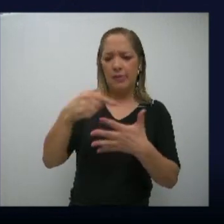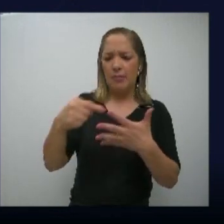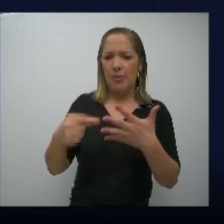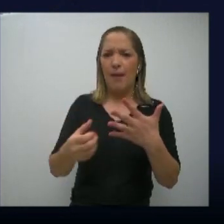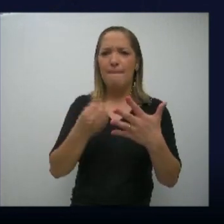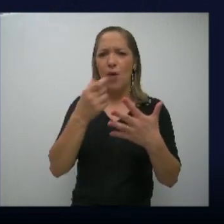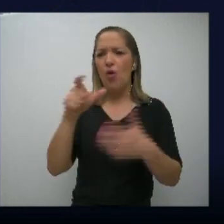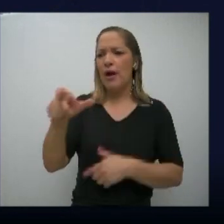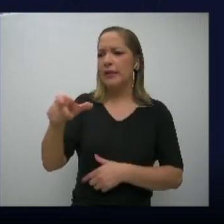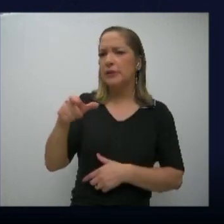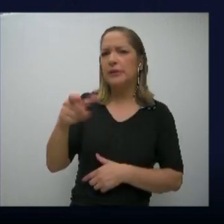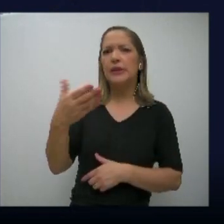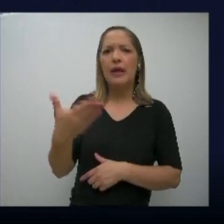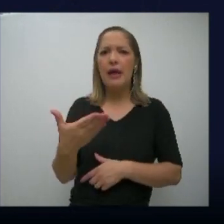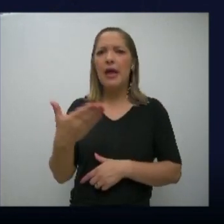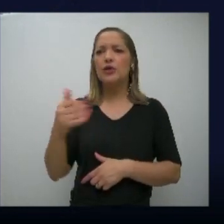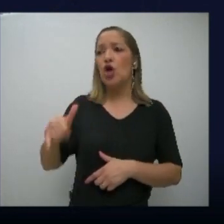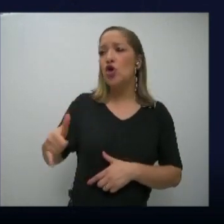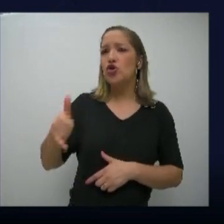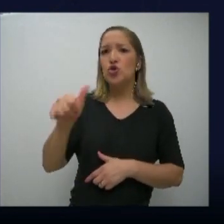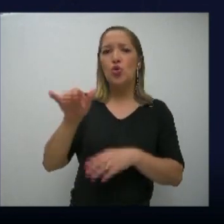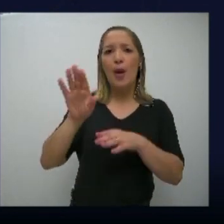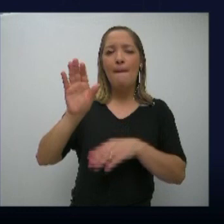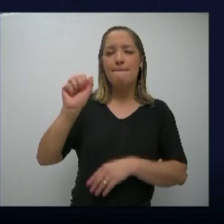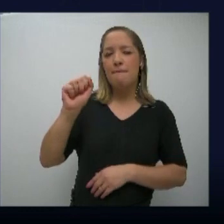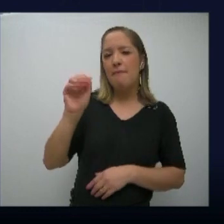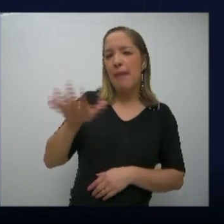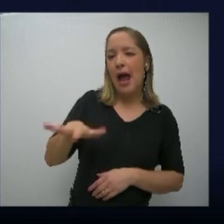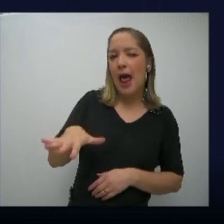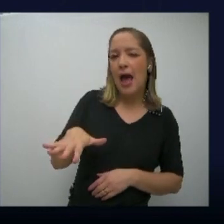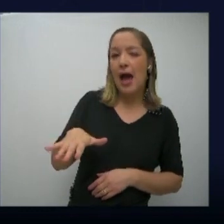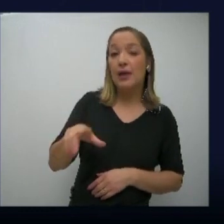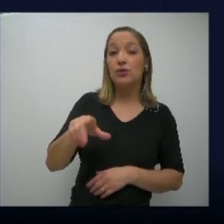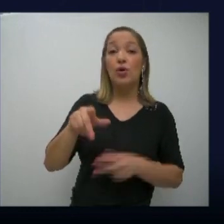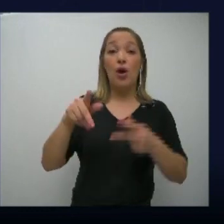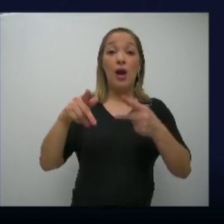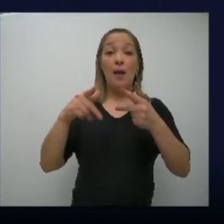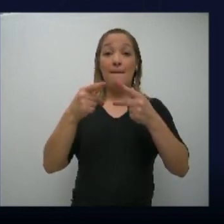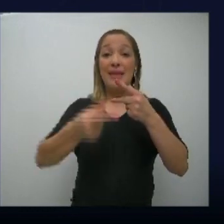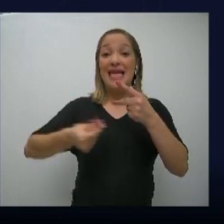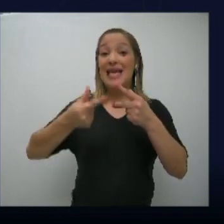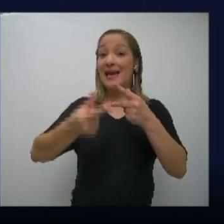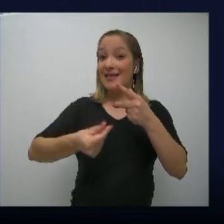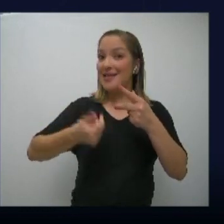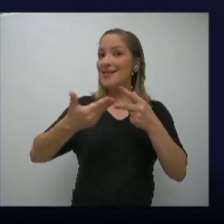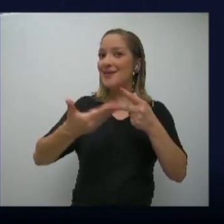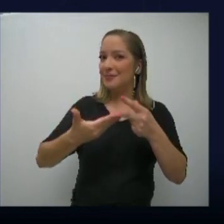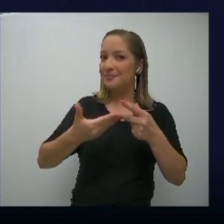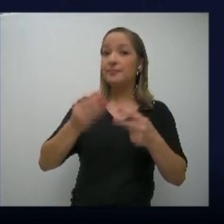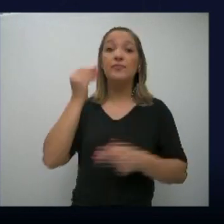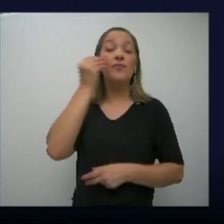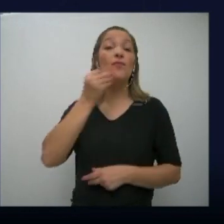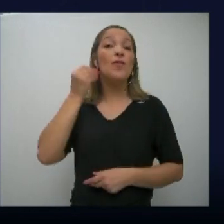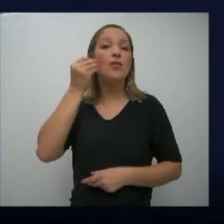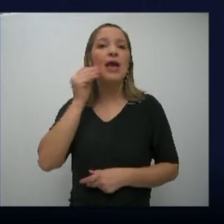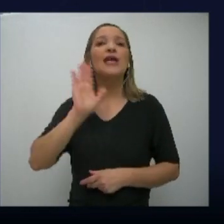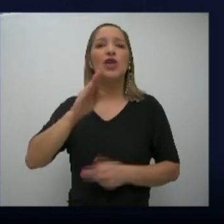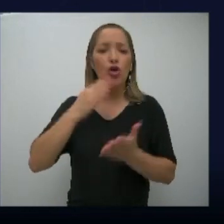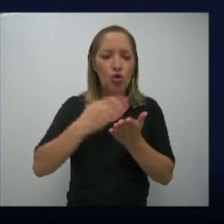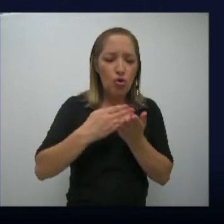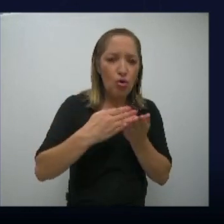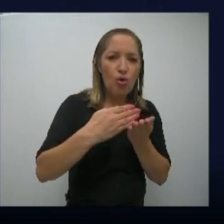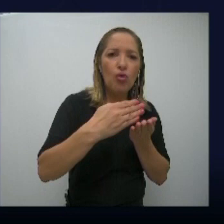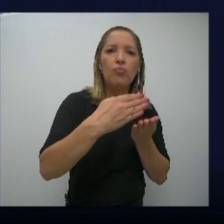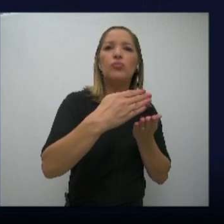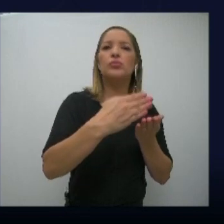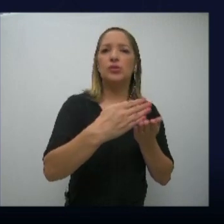corrente e cartão de crédito juros baratos e assim por diante Então essa experiência ela já começou